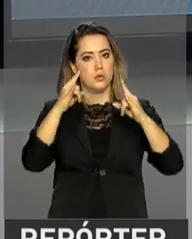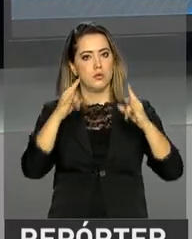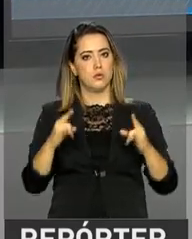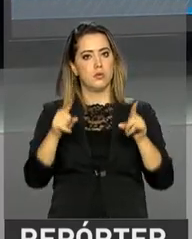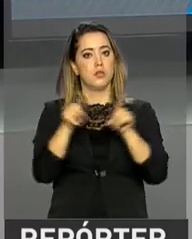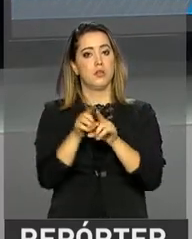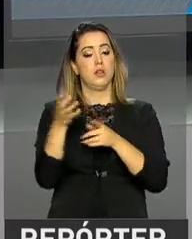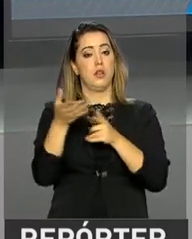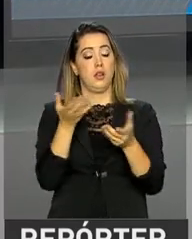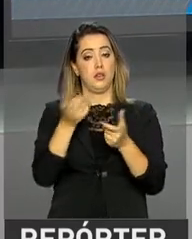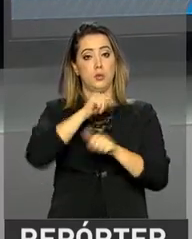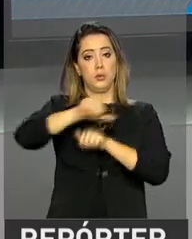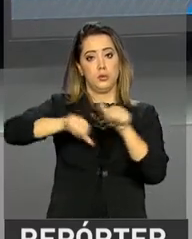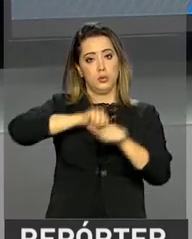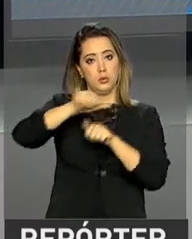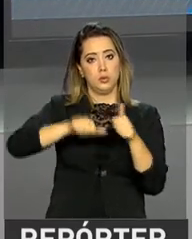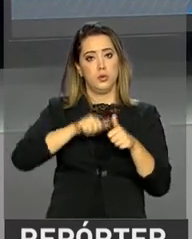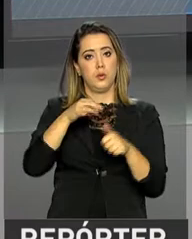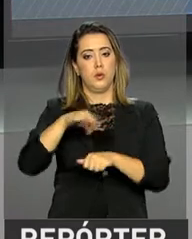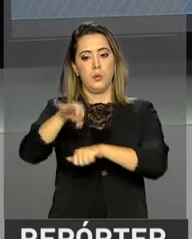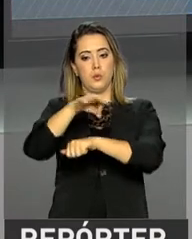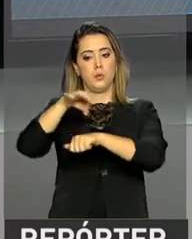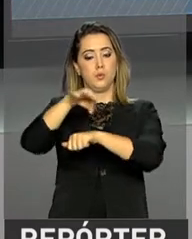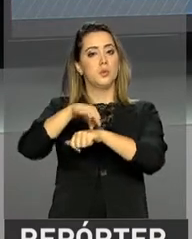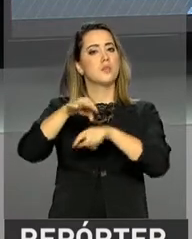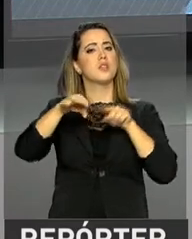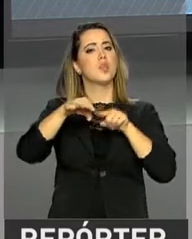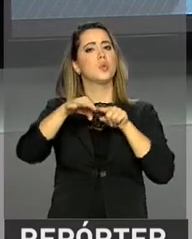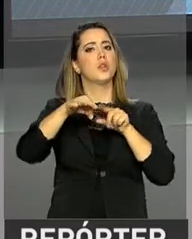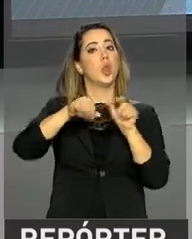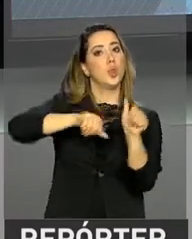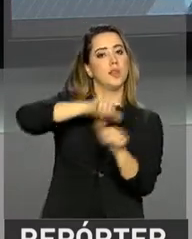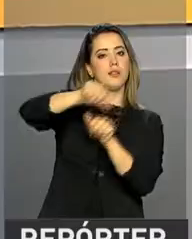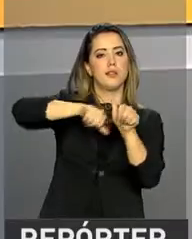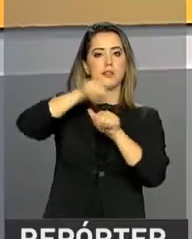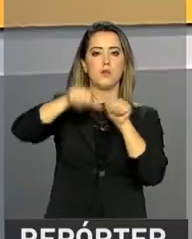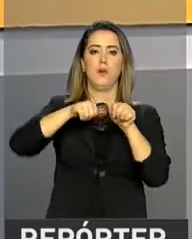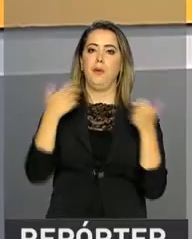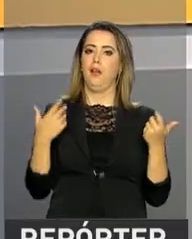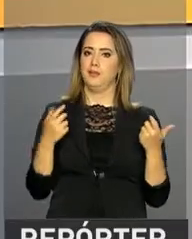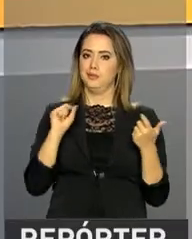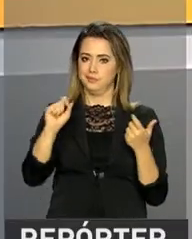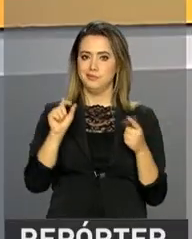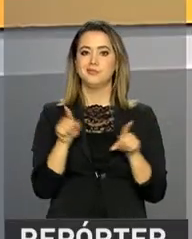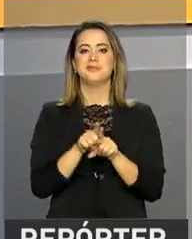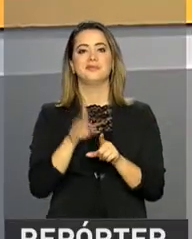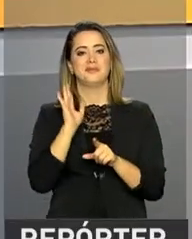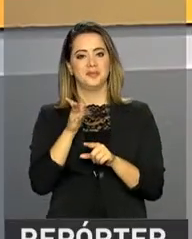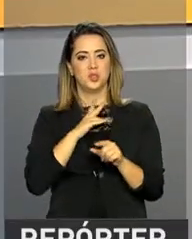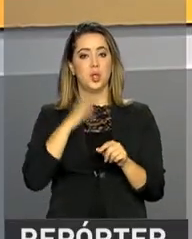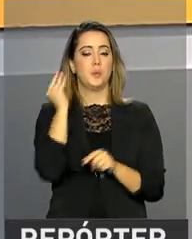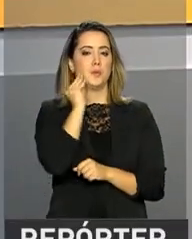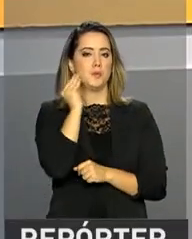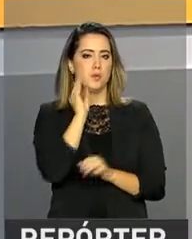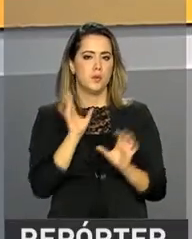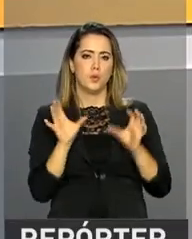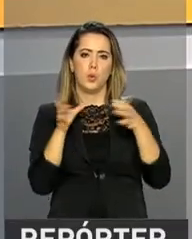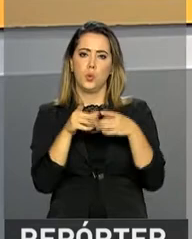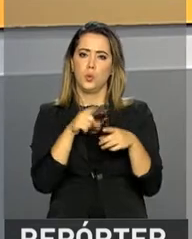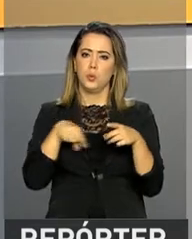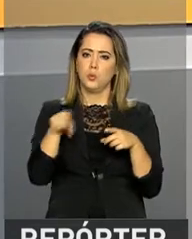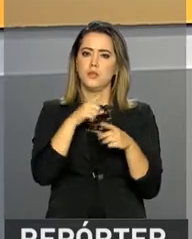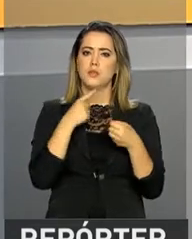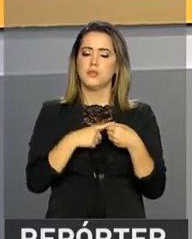trocar os Aedes transmissores das doenças por mosquitos inofensivos. A fundação já fez testes em pequenas regiões